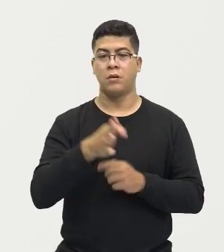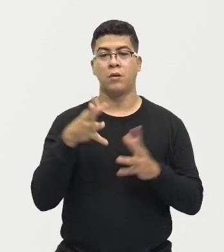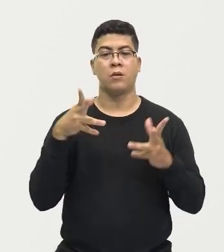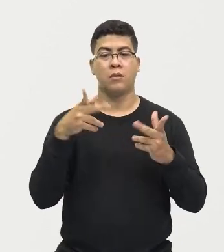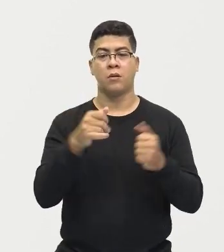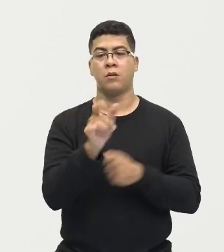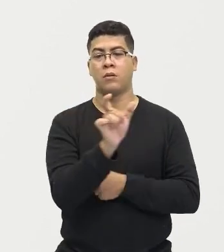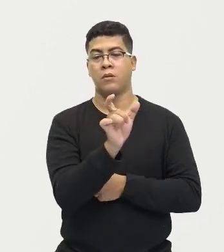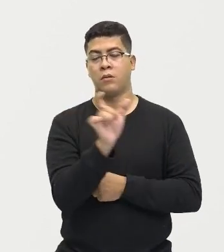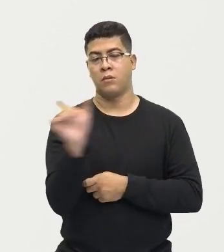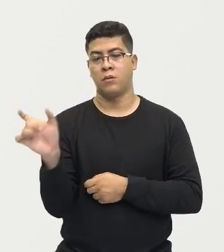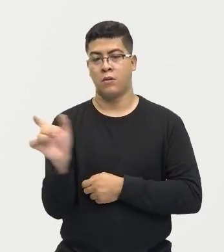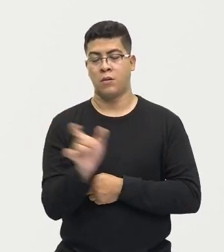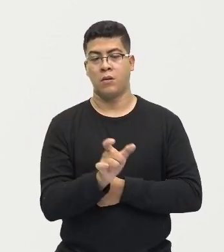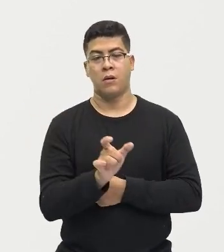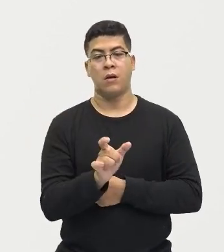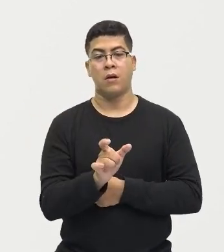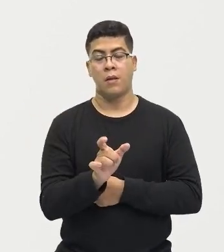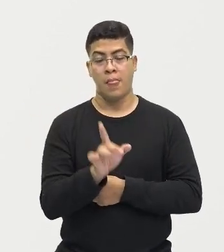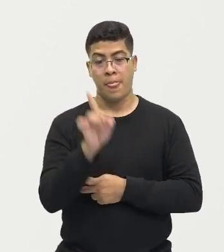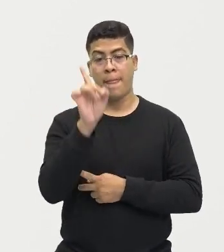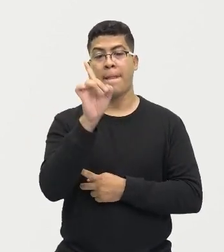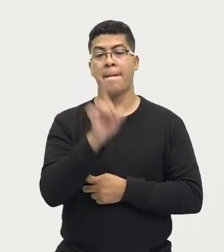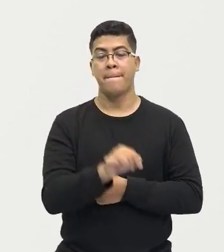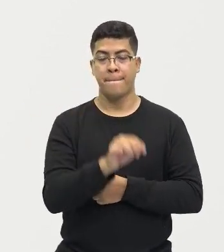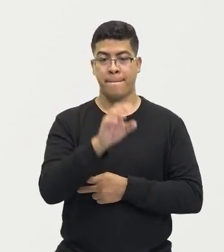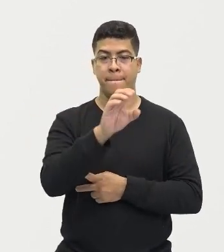oração é um objeto direto.